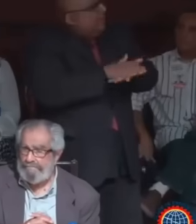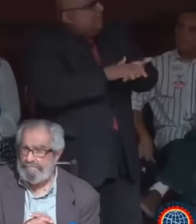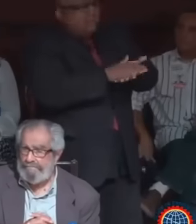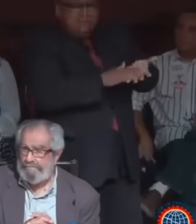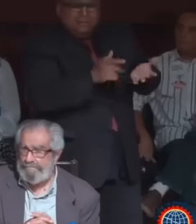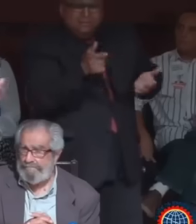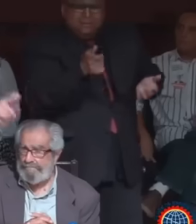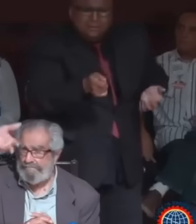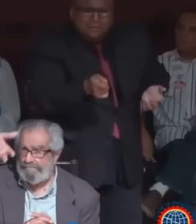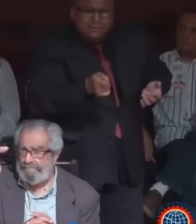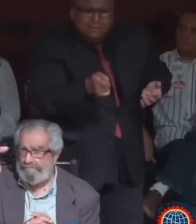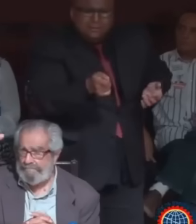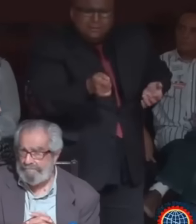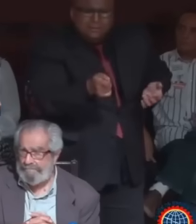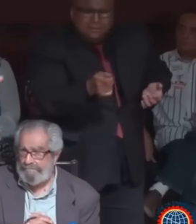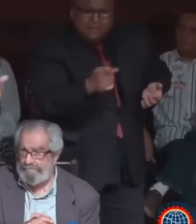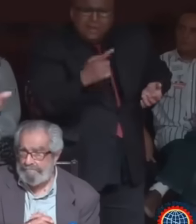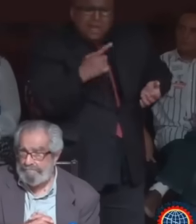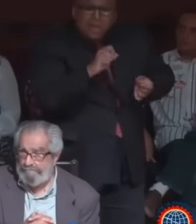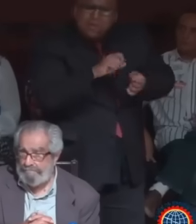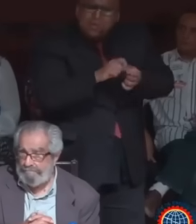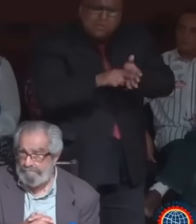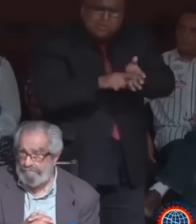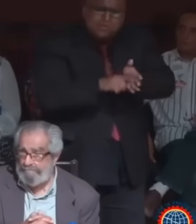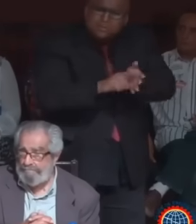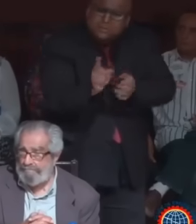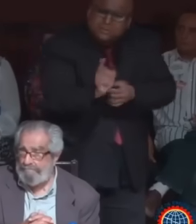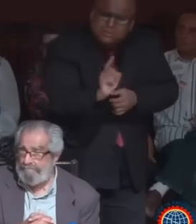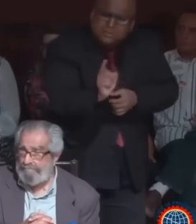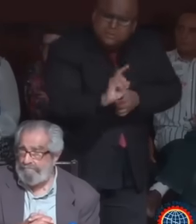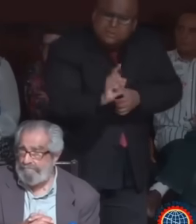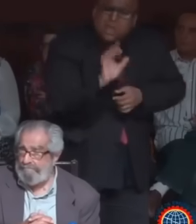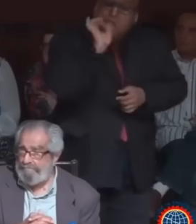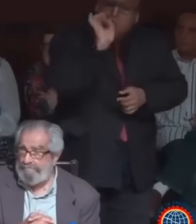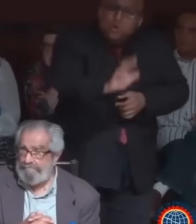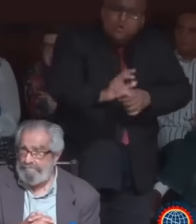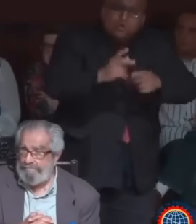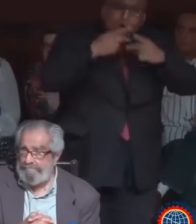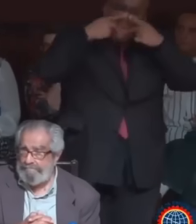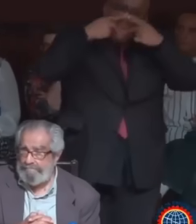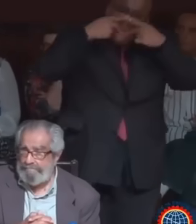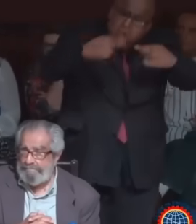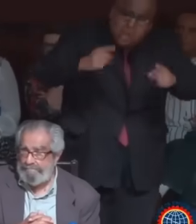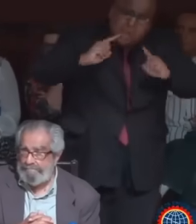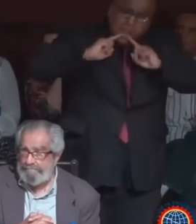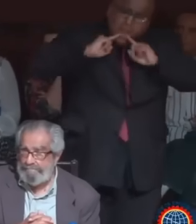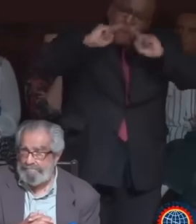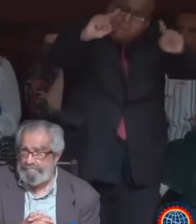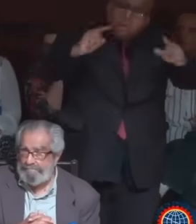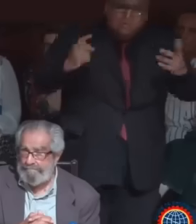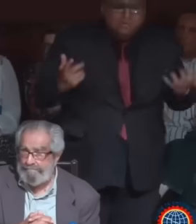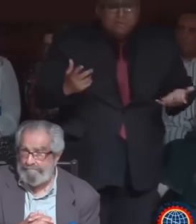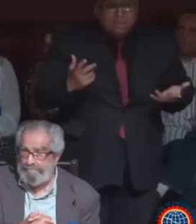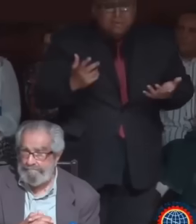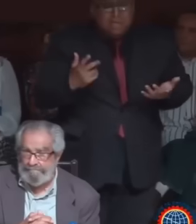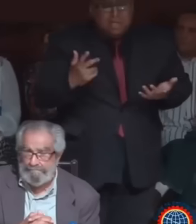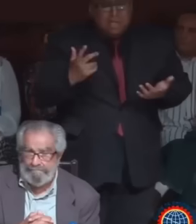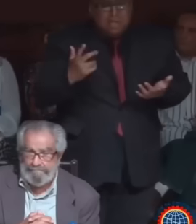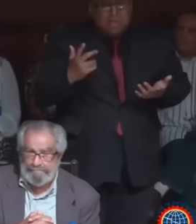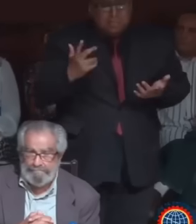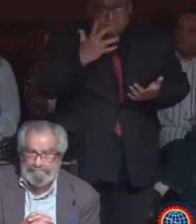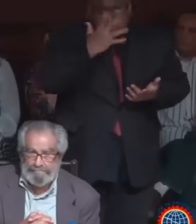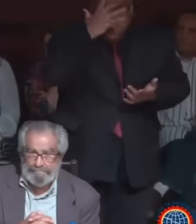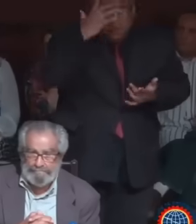a reportagem, não fui eu que fiz a pesquisa. Eu só estava verbalizando uma indignação. Porque quem sofreu o que eu